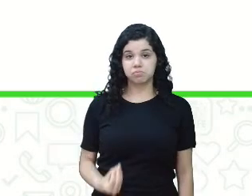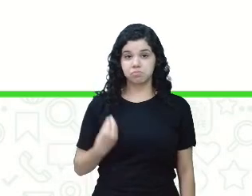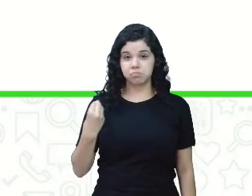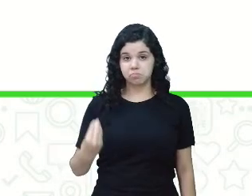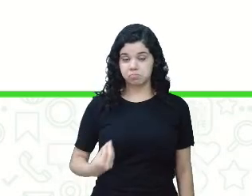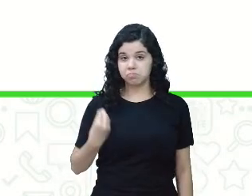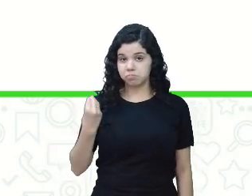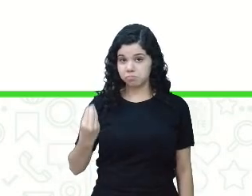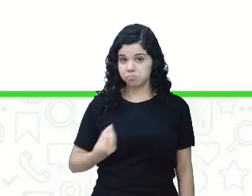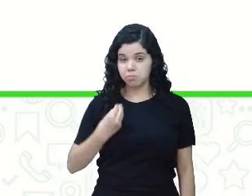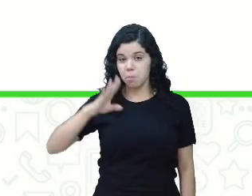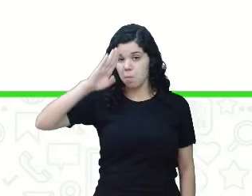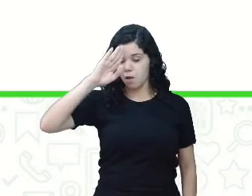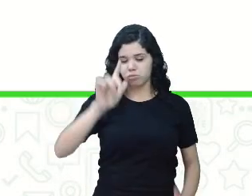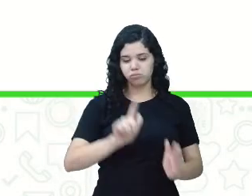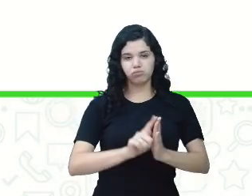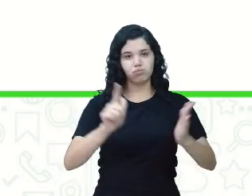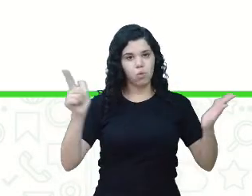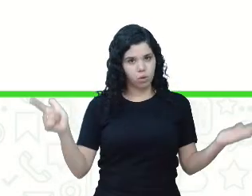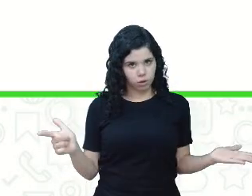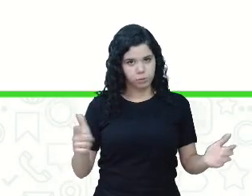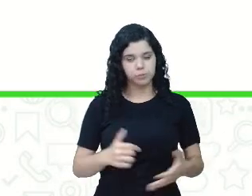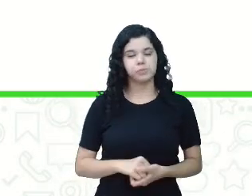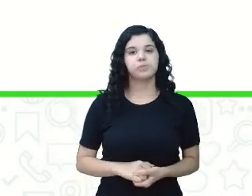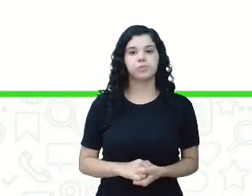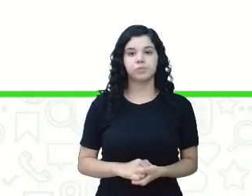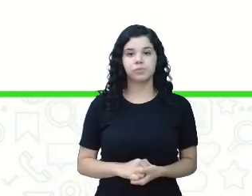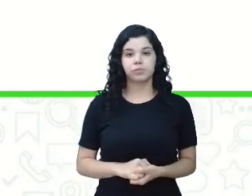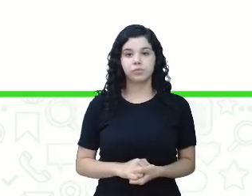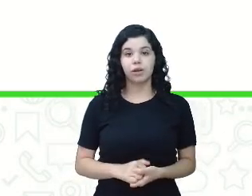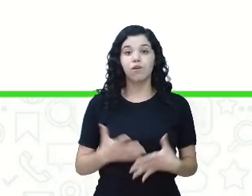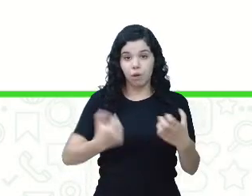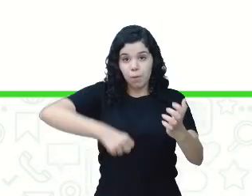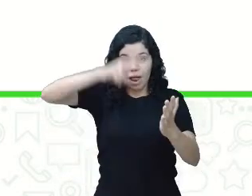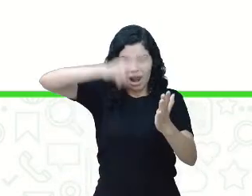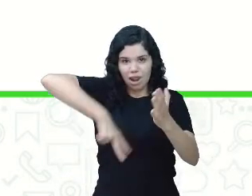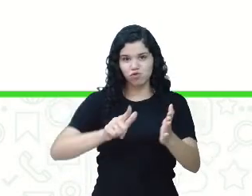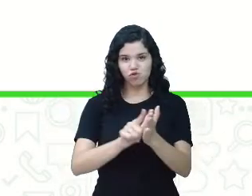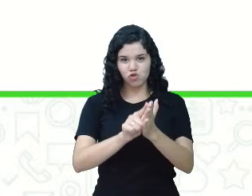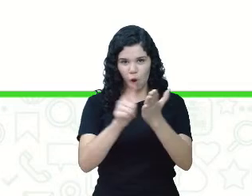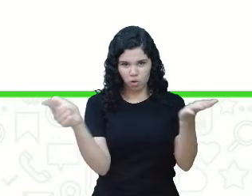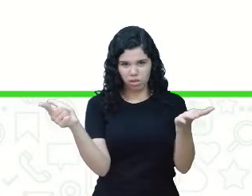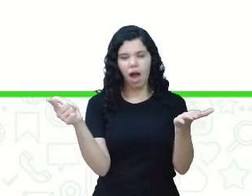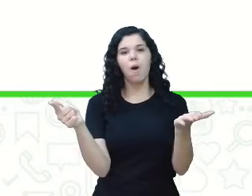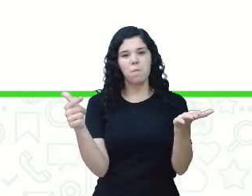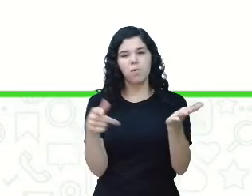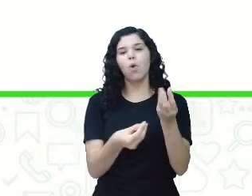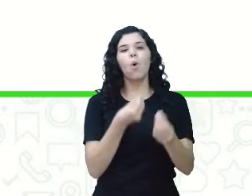nos principais jornais. Vamos ler um pedacinho de um jornal de como